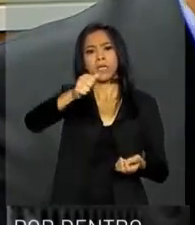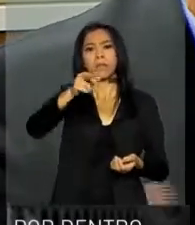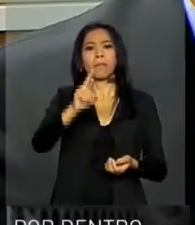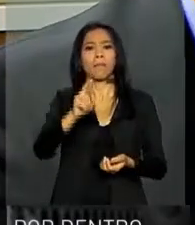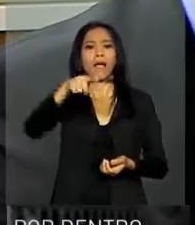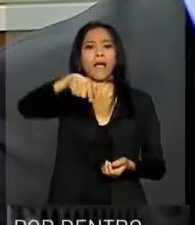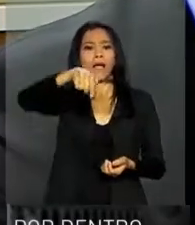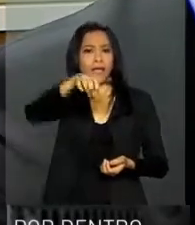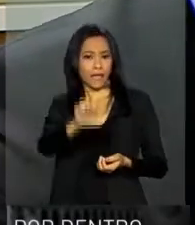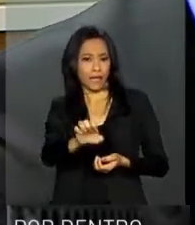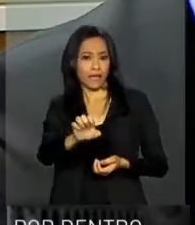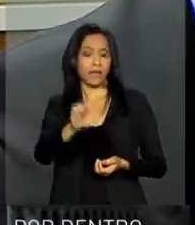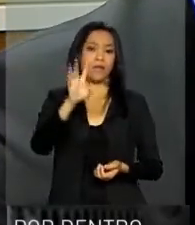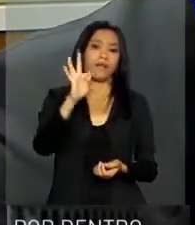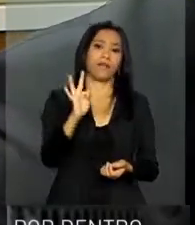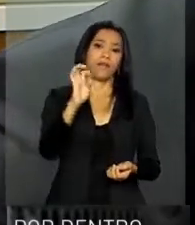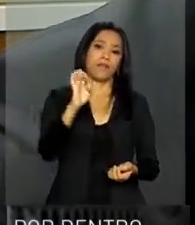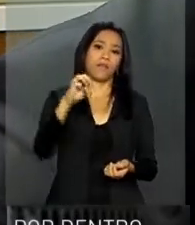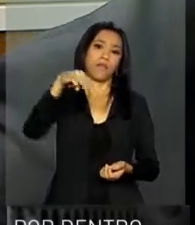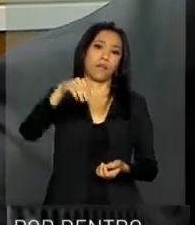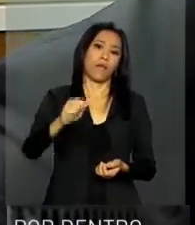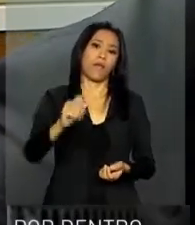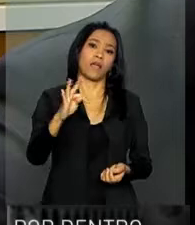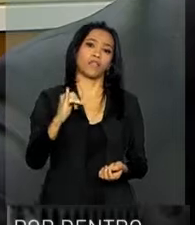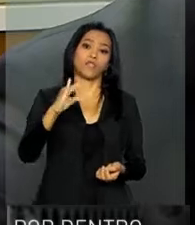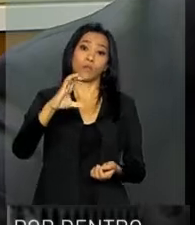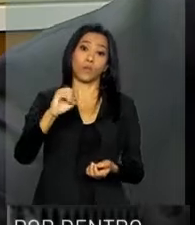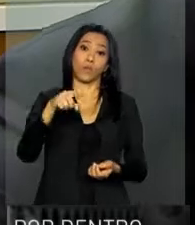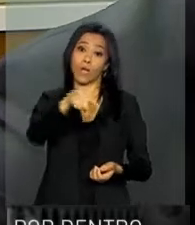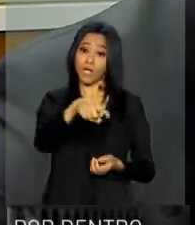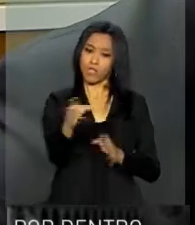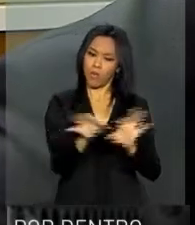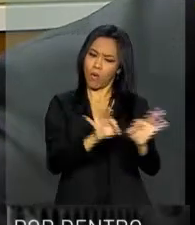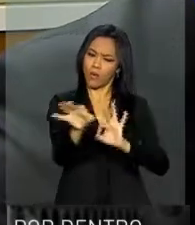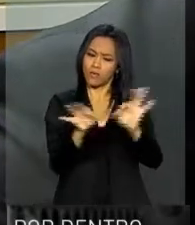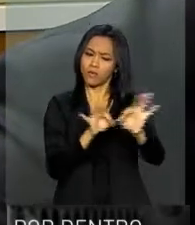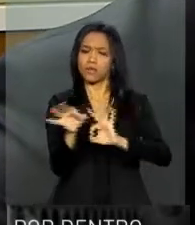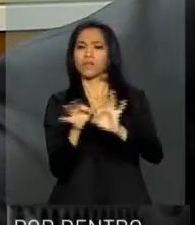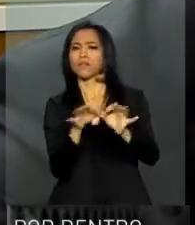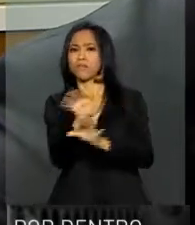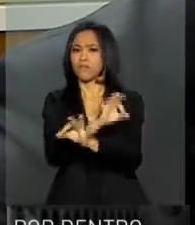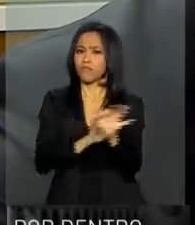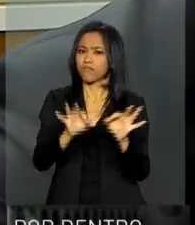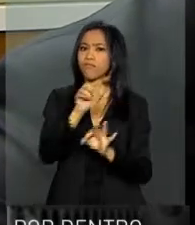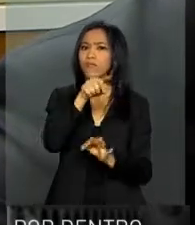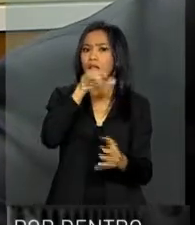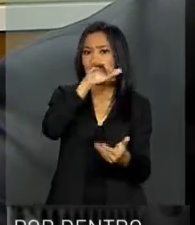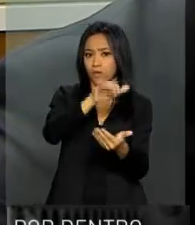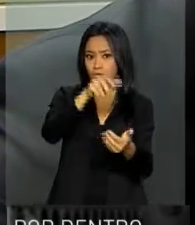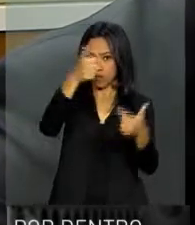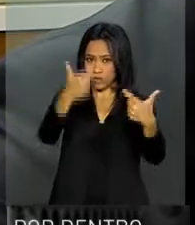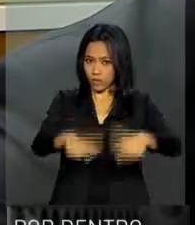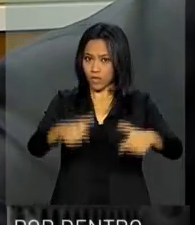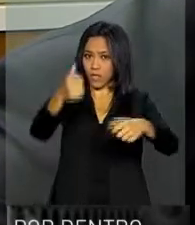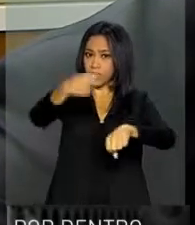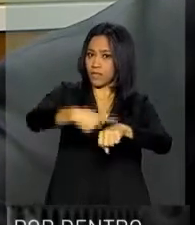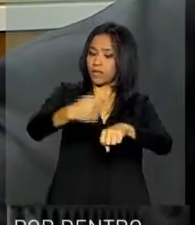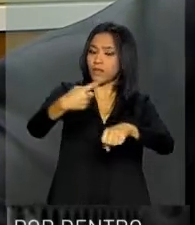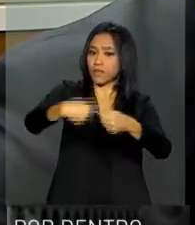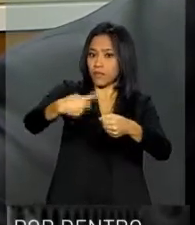primeira versão do que seria uma holanda estão tentando né eles estão buscando e esses outros projectos integrados